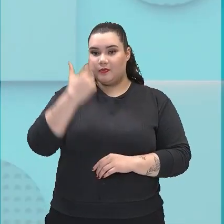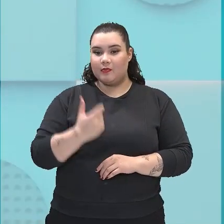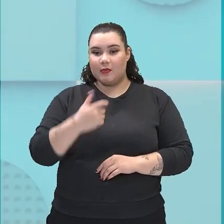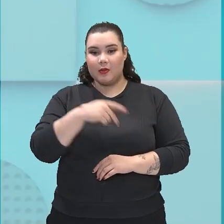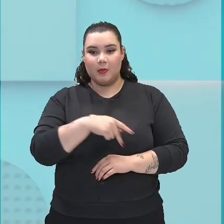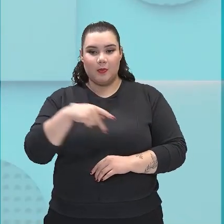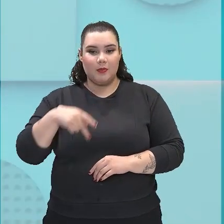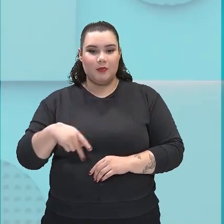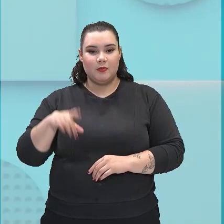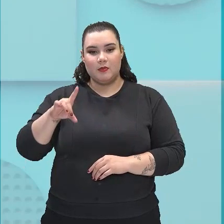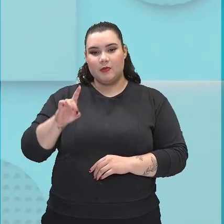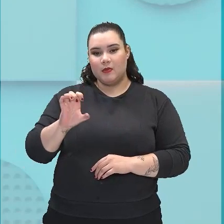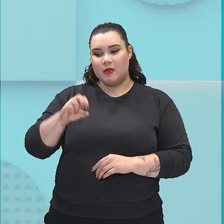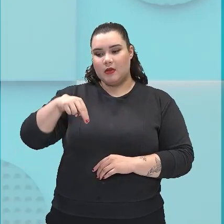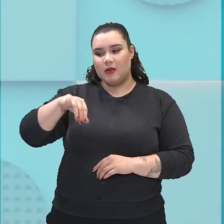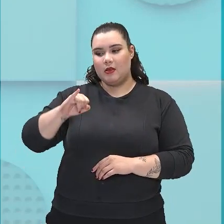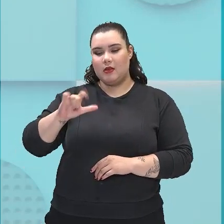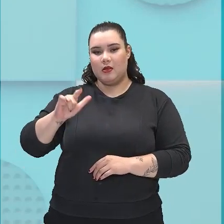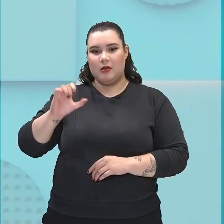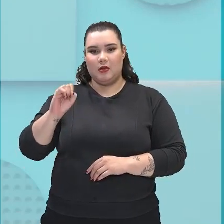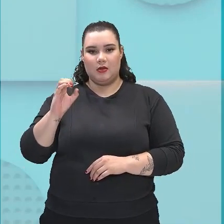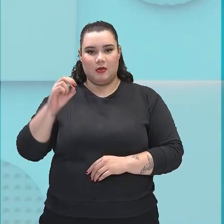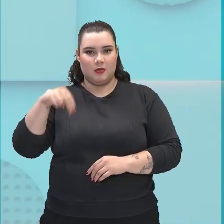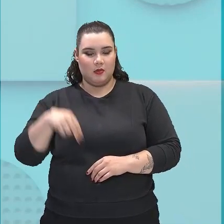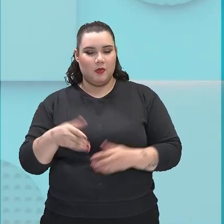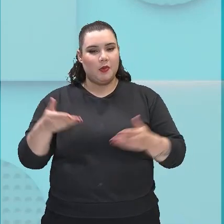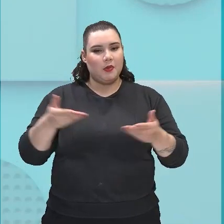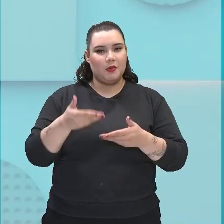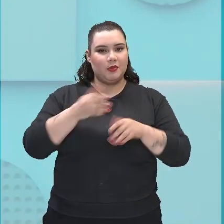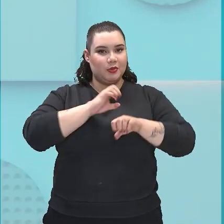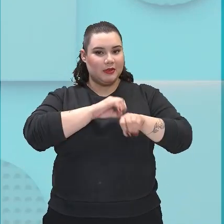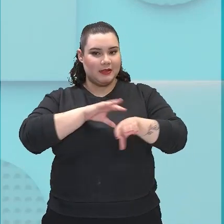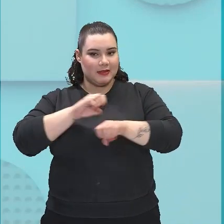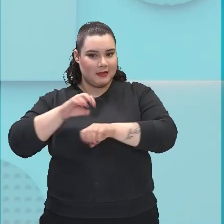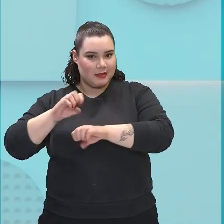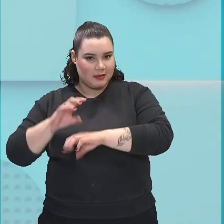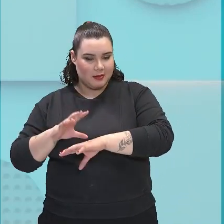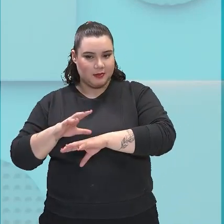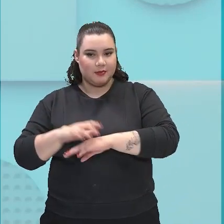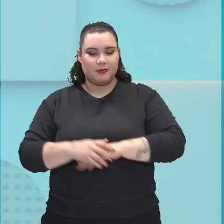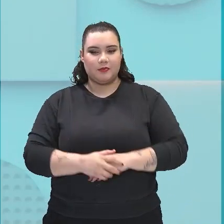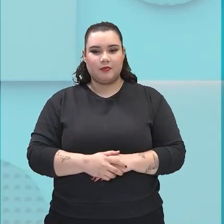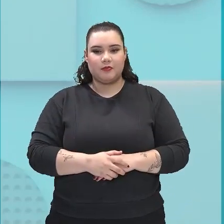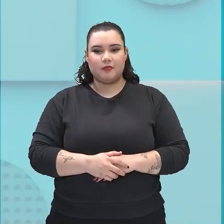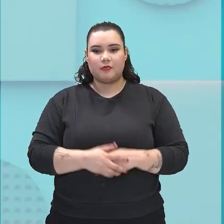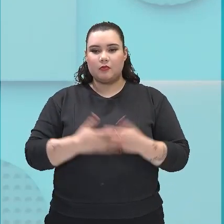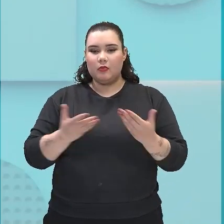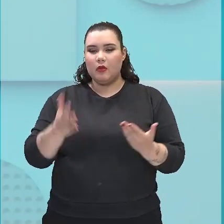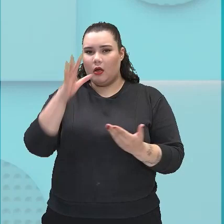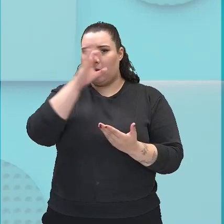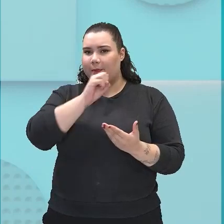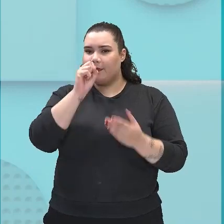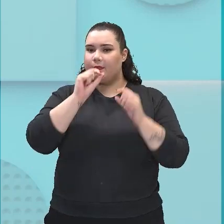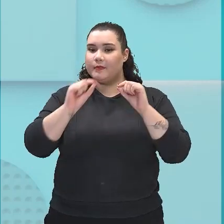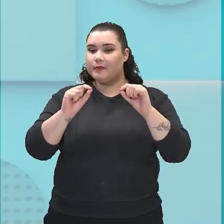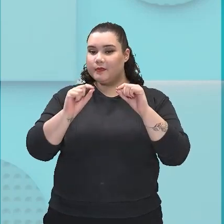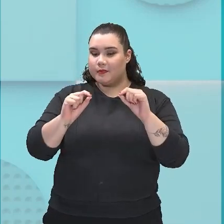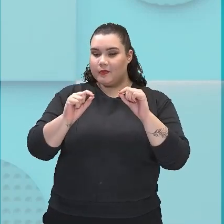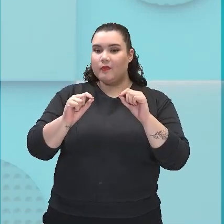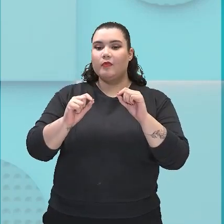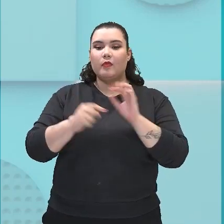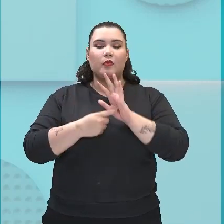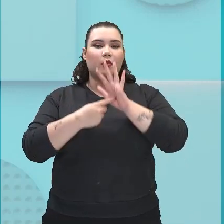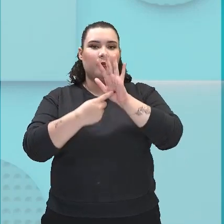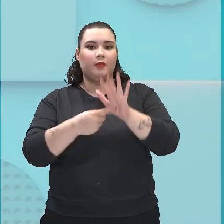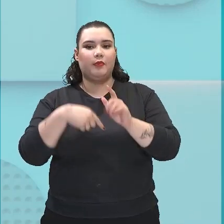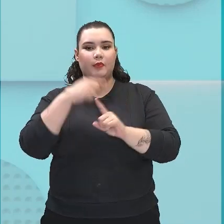professor Denilson, de língua portuguesa, e vou acompanhar vocês neste momento. O que nós vamos aprender hoje? Então, nosso objeto